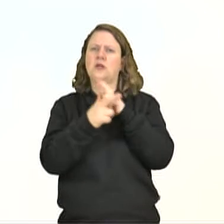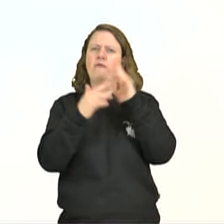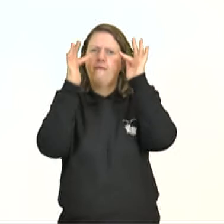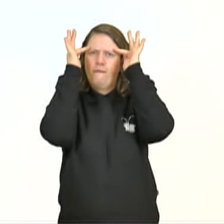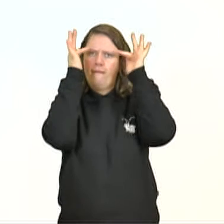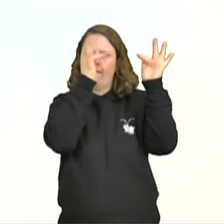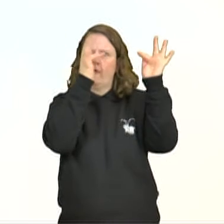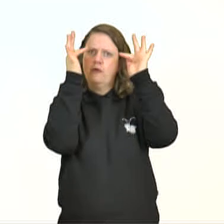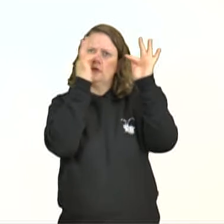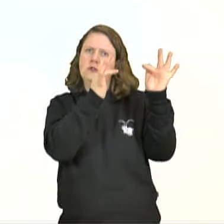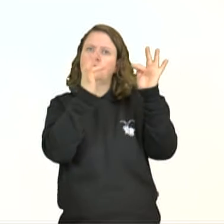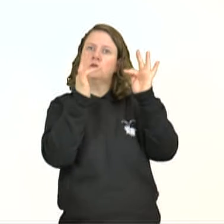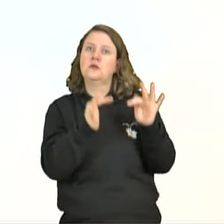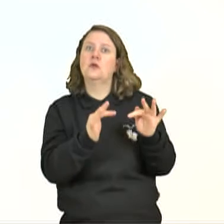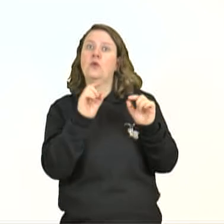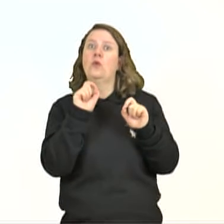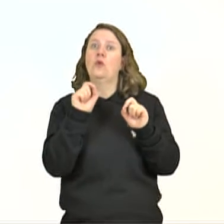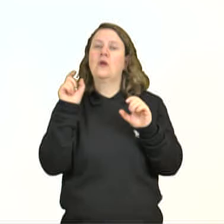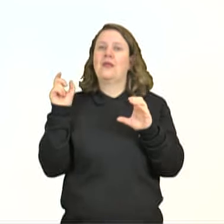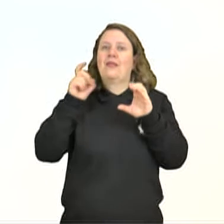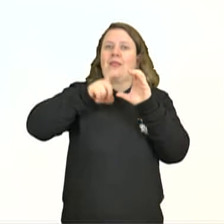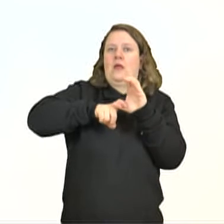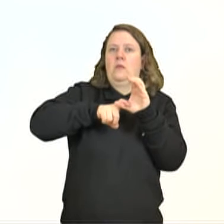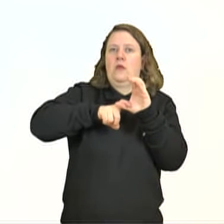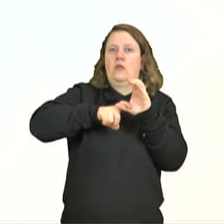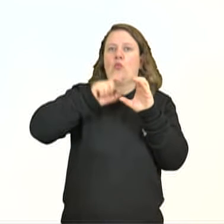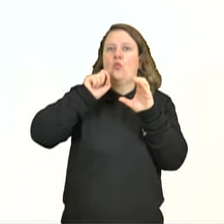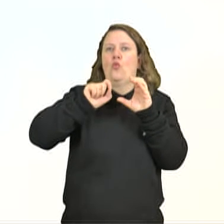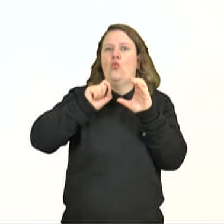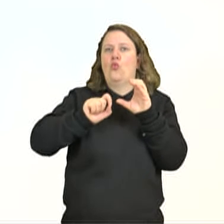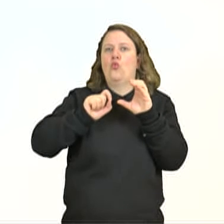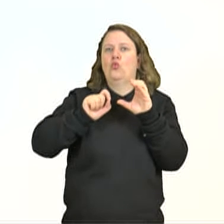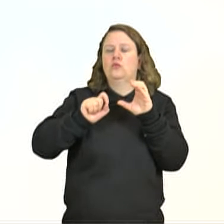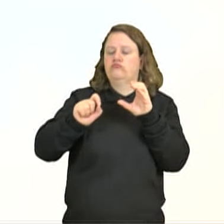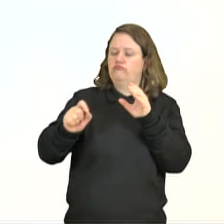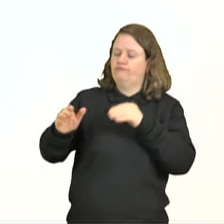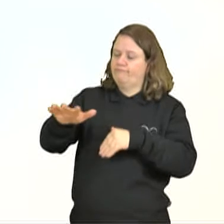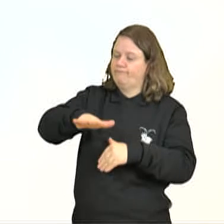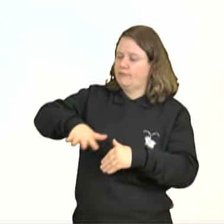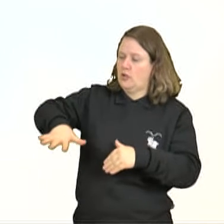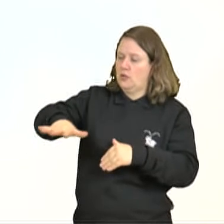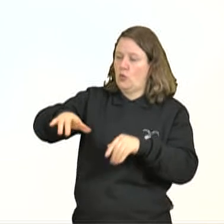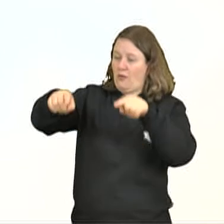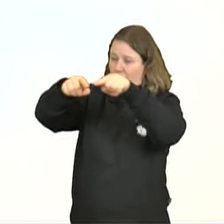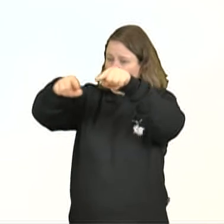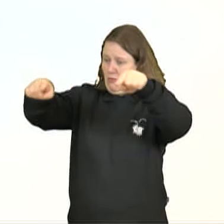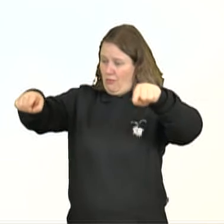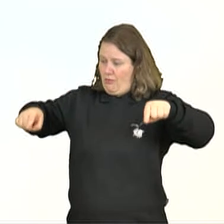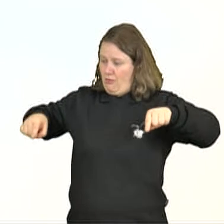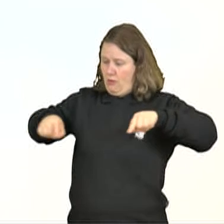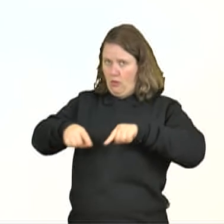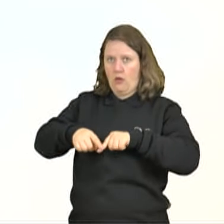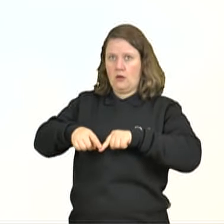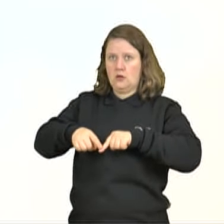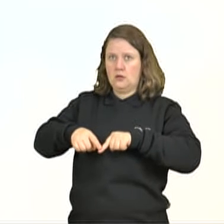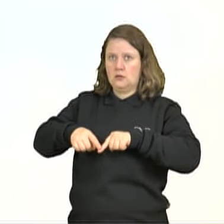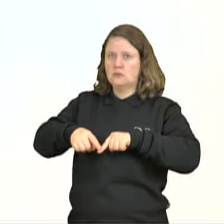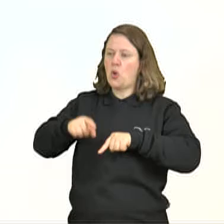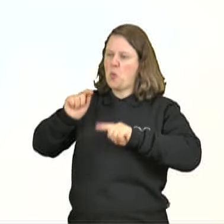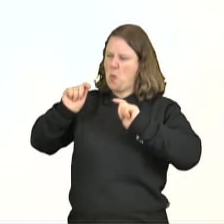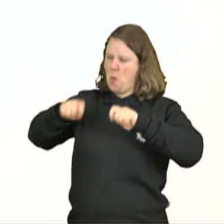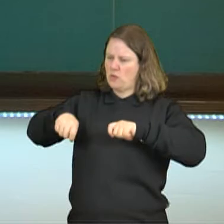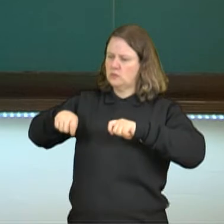origem germânica, e de dependência entre sucerano e vassalo. Tem a terra como principal elemento de poder e